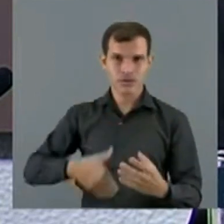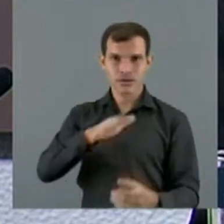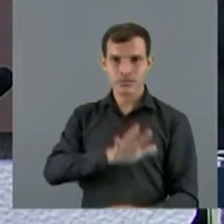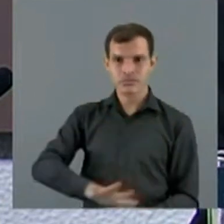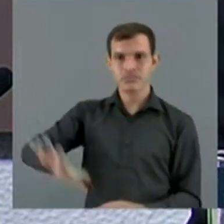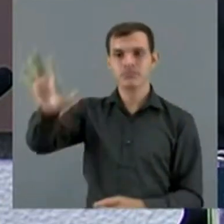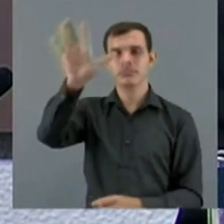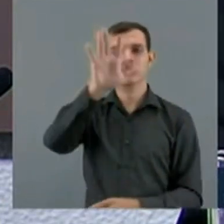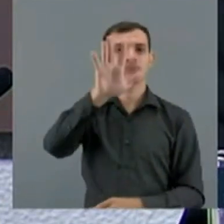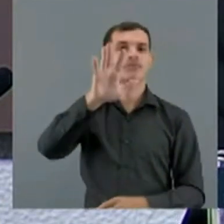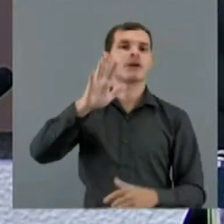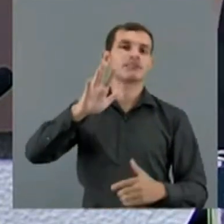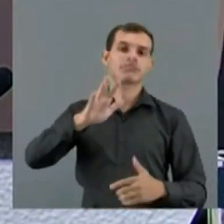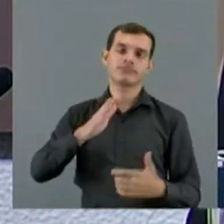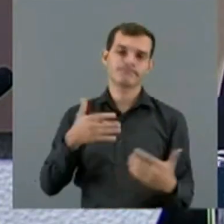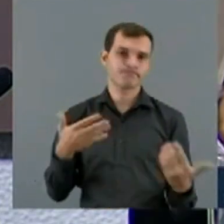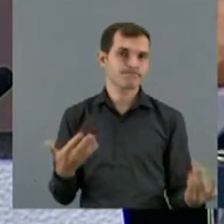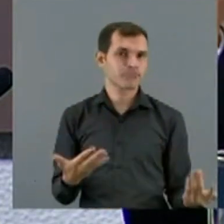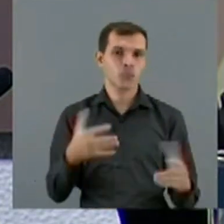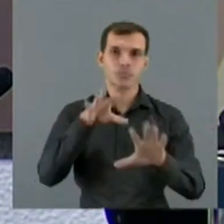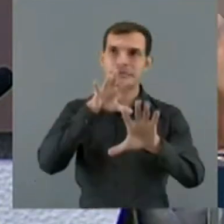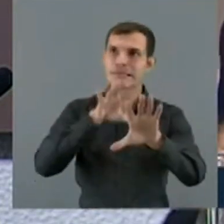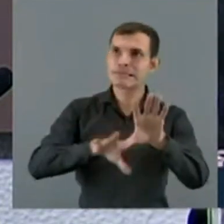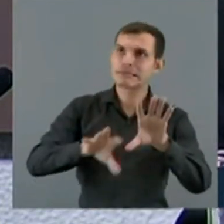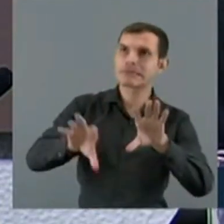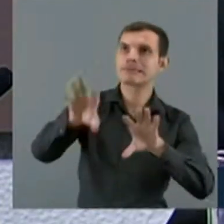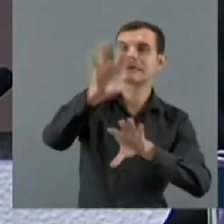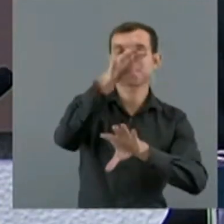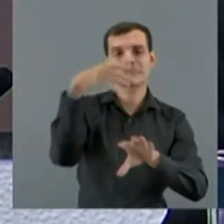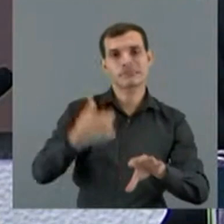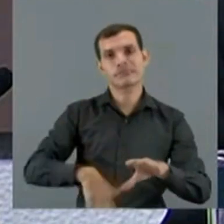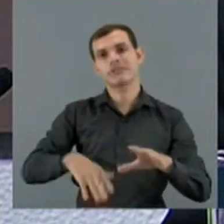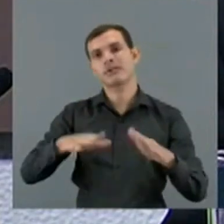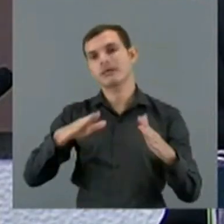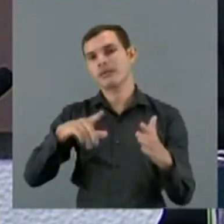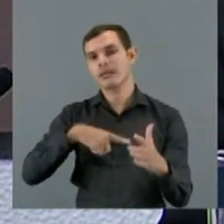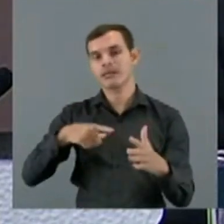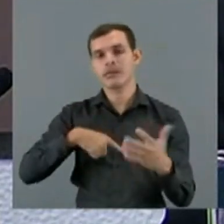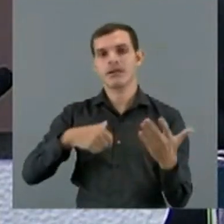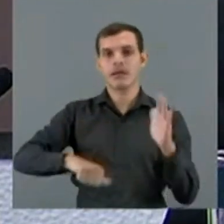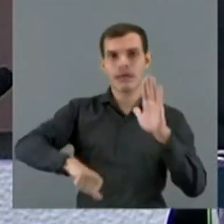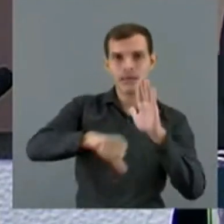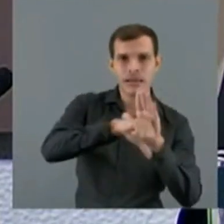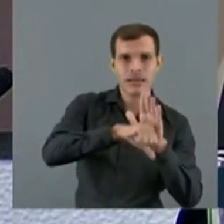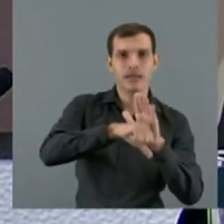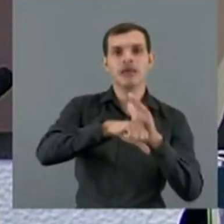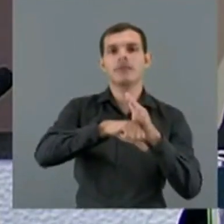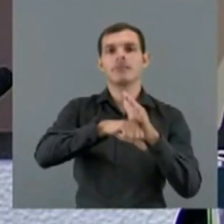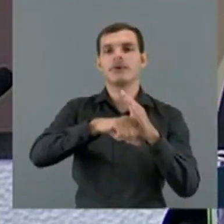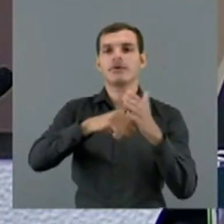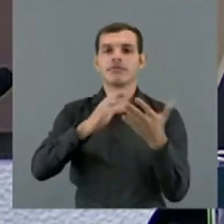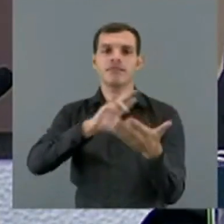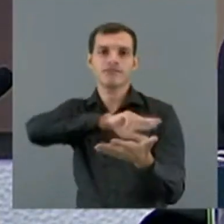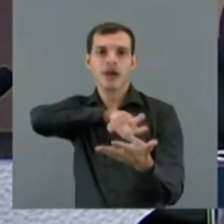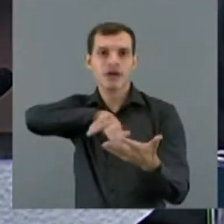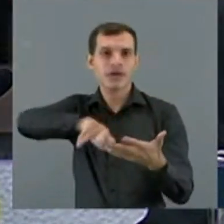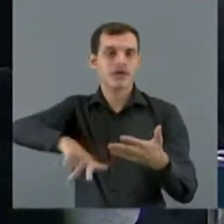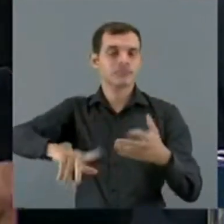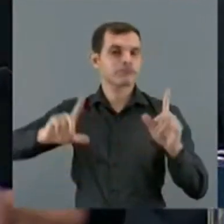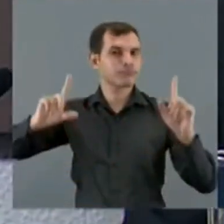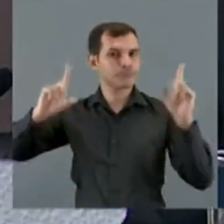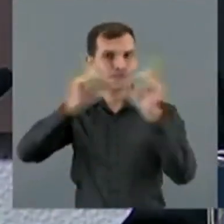estados todos enfrentam, alguns surgimentos da criminalidade vêm complicando mais ainda a